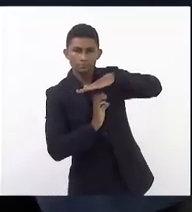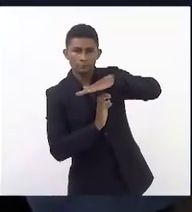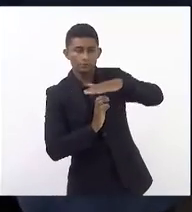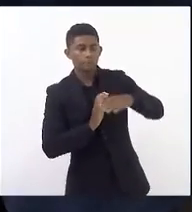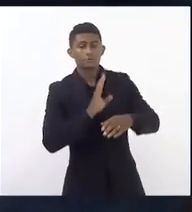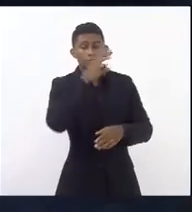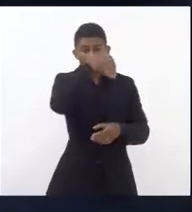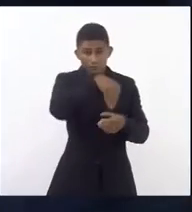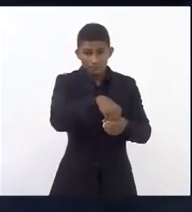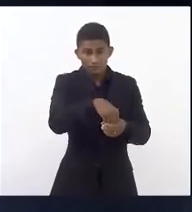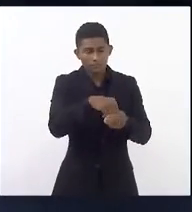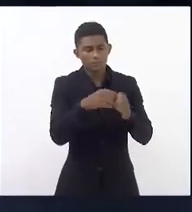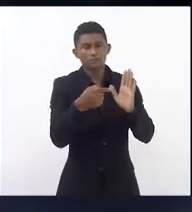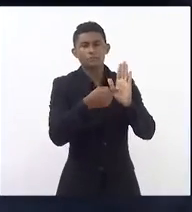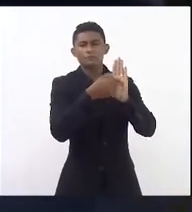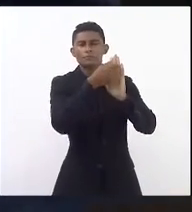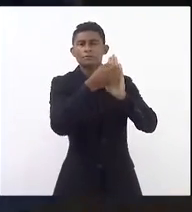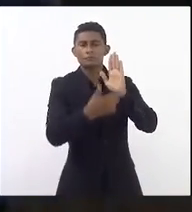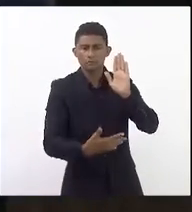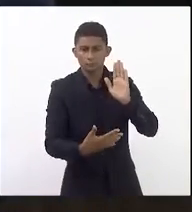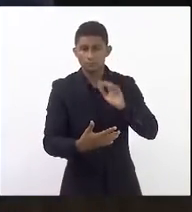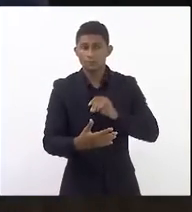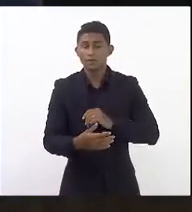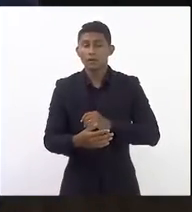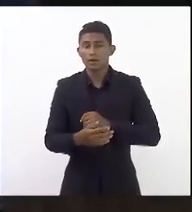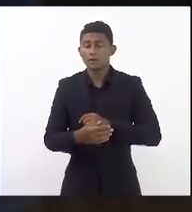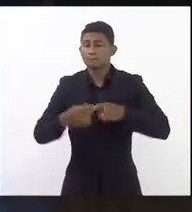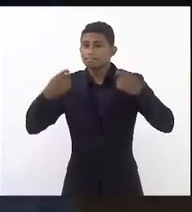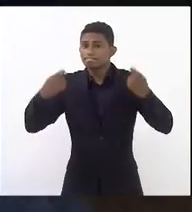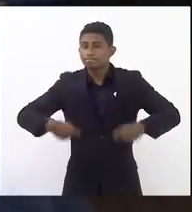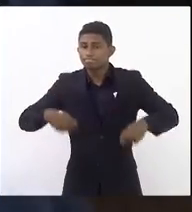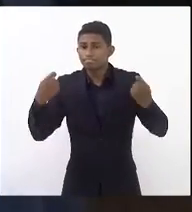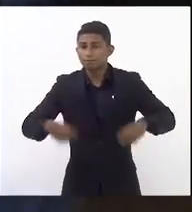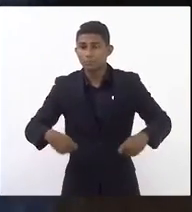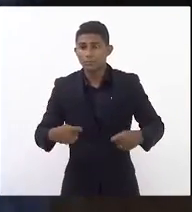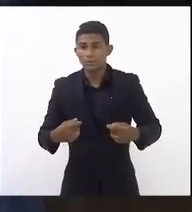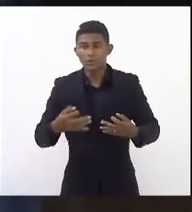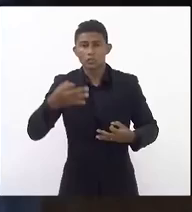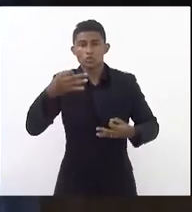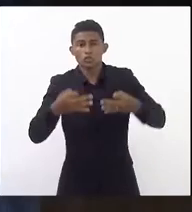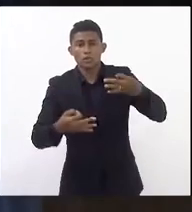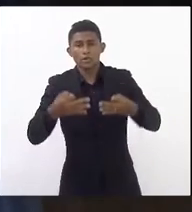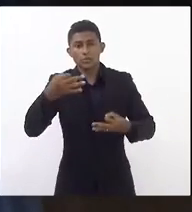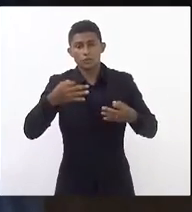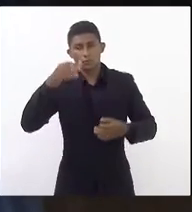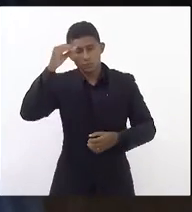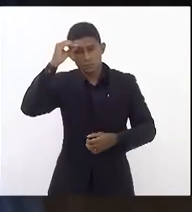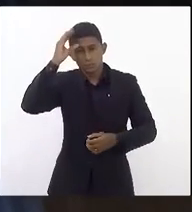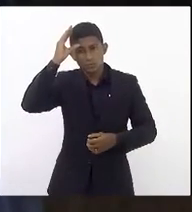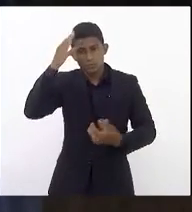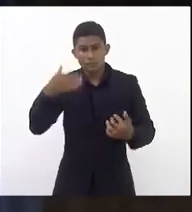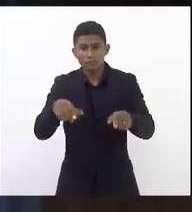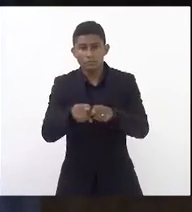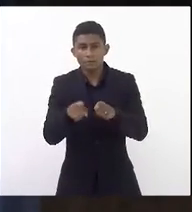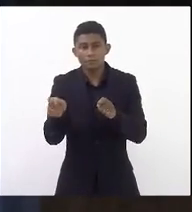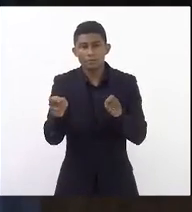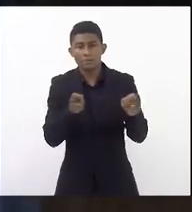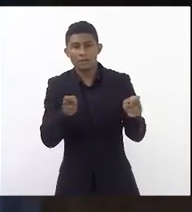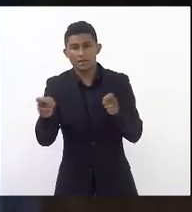conselheiro é exatamente ter notável saber jurídico e econômico ou de administração ou técnico em